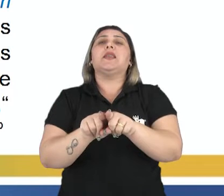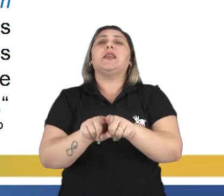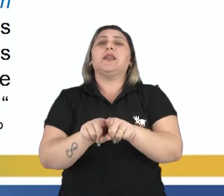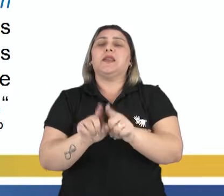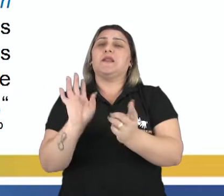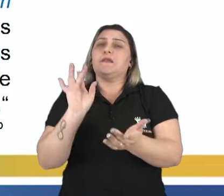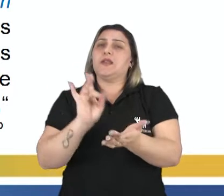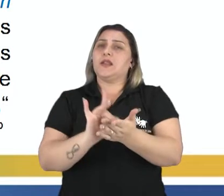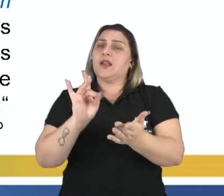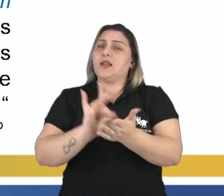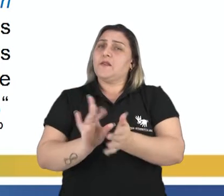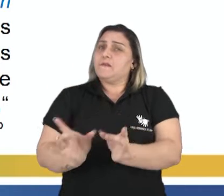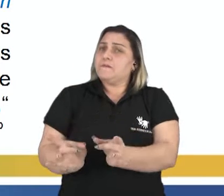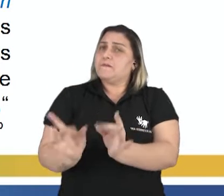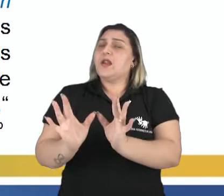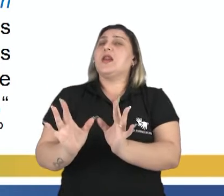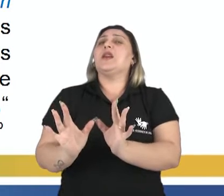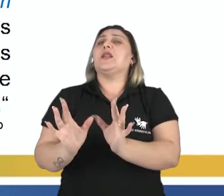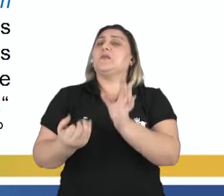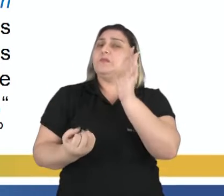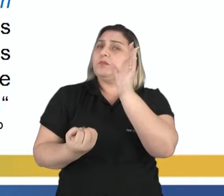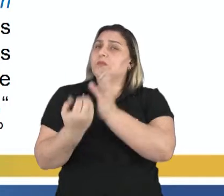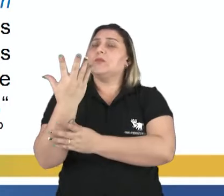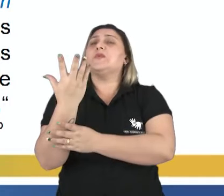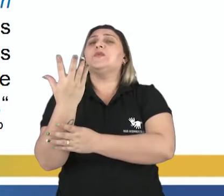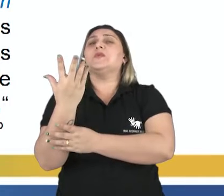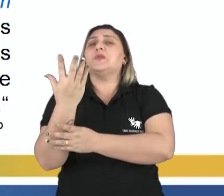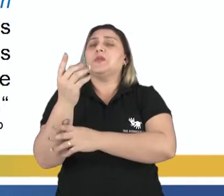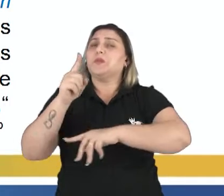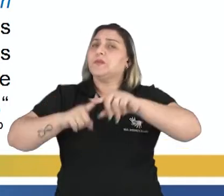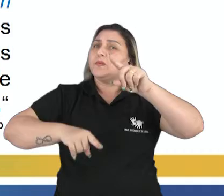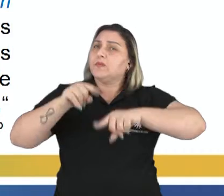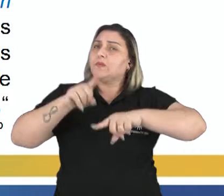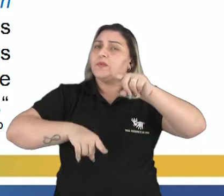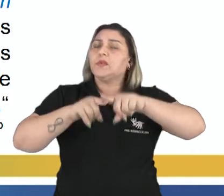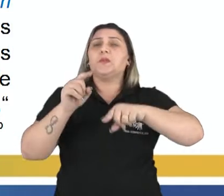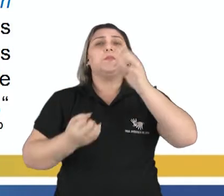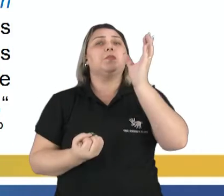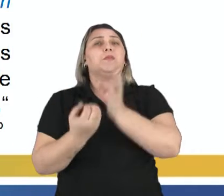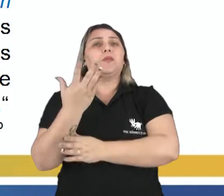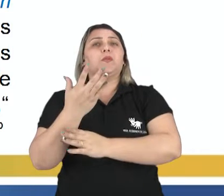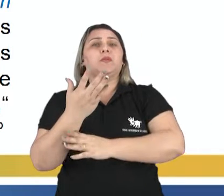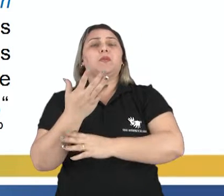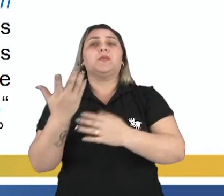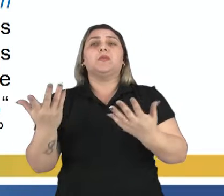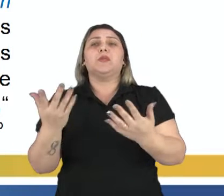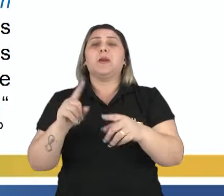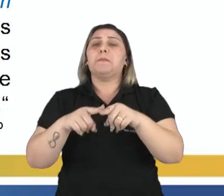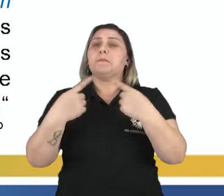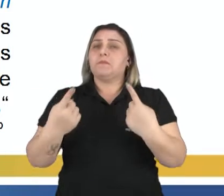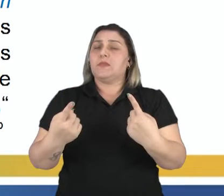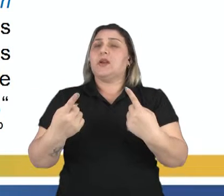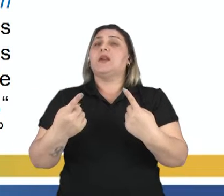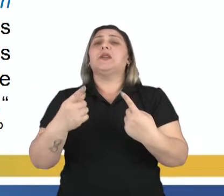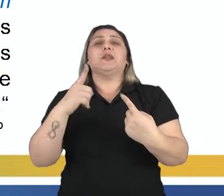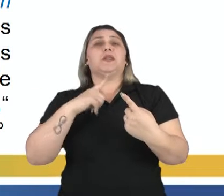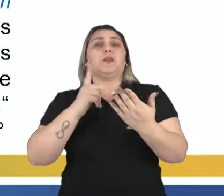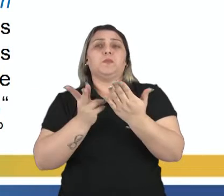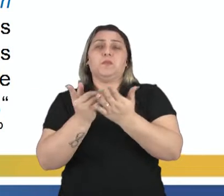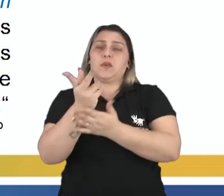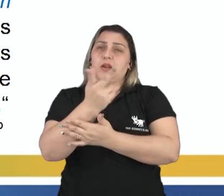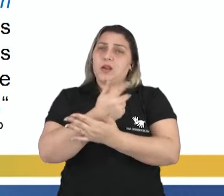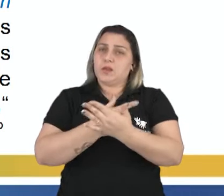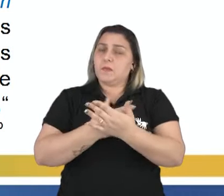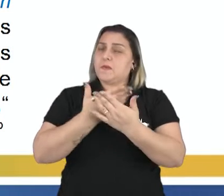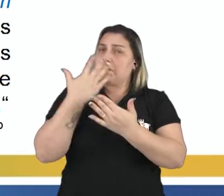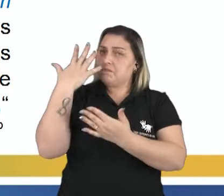né, de comércio, ou seja, alguém vai produzir uma ferramenta, vai produzir um objeto, mas vai colocar uma arte naquilo